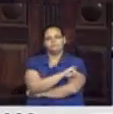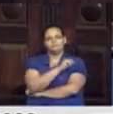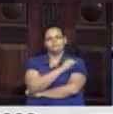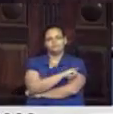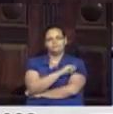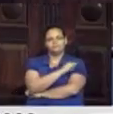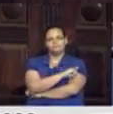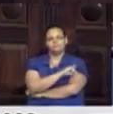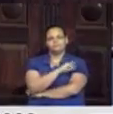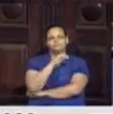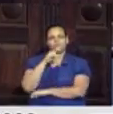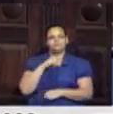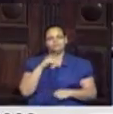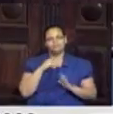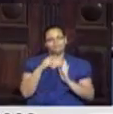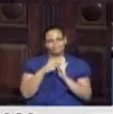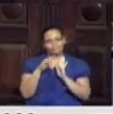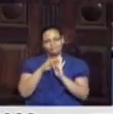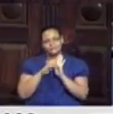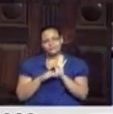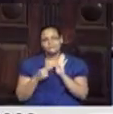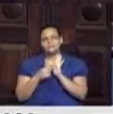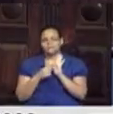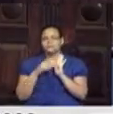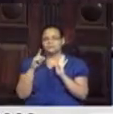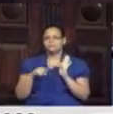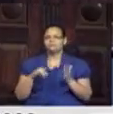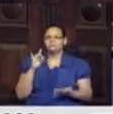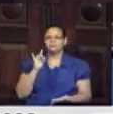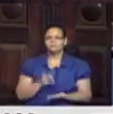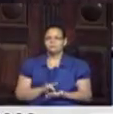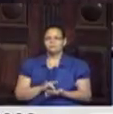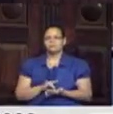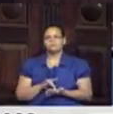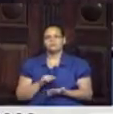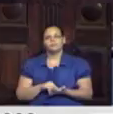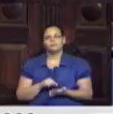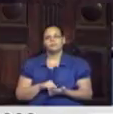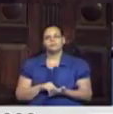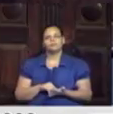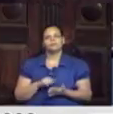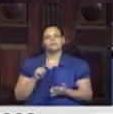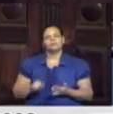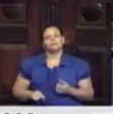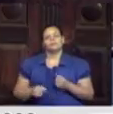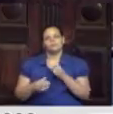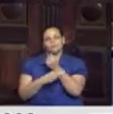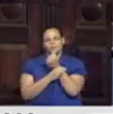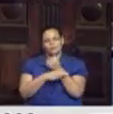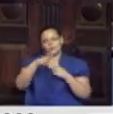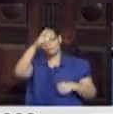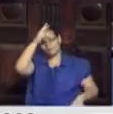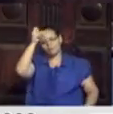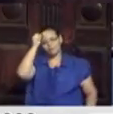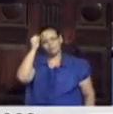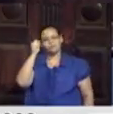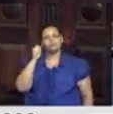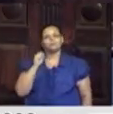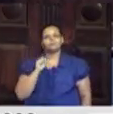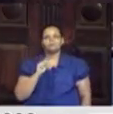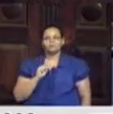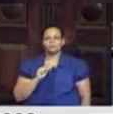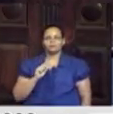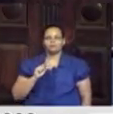e dados de uma fonte oficial. É o Instituto de Segurança Pública, que se baseia em dados